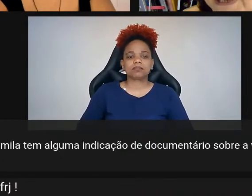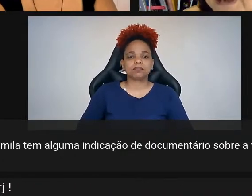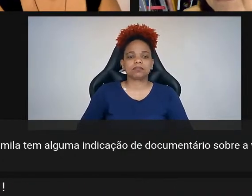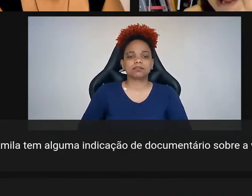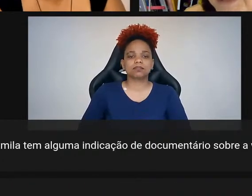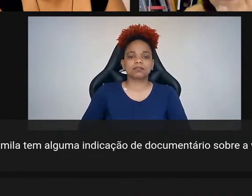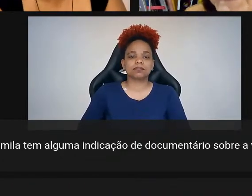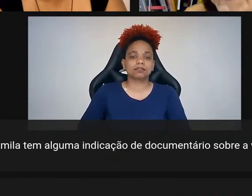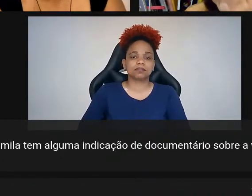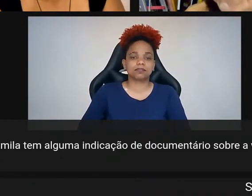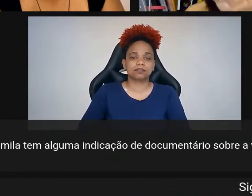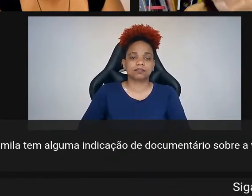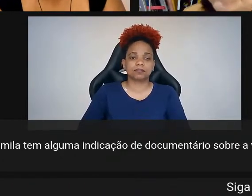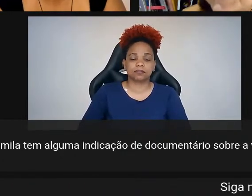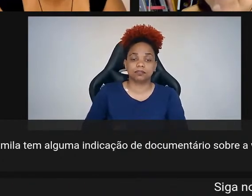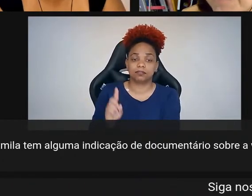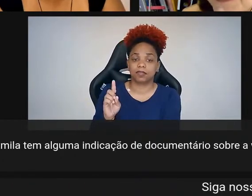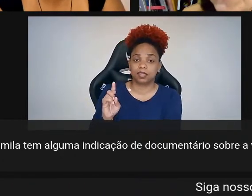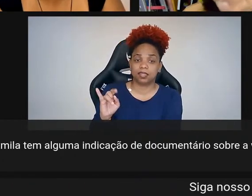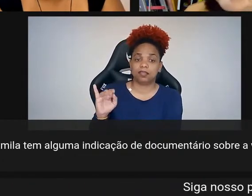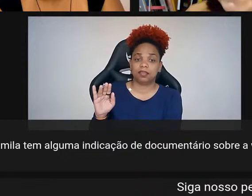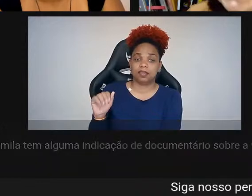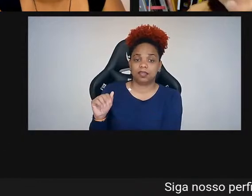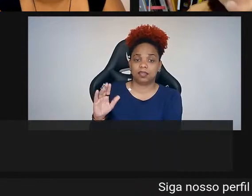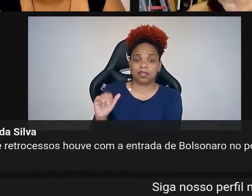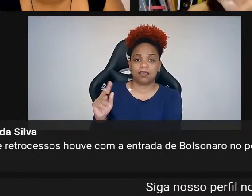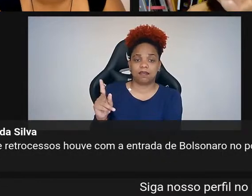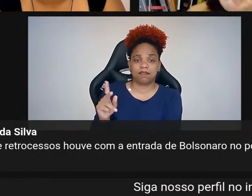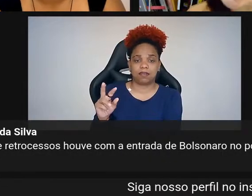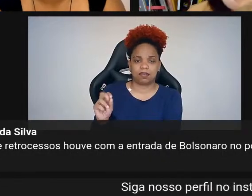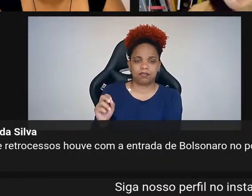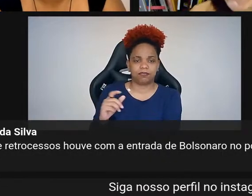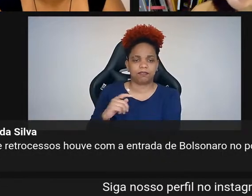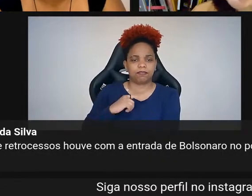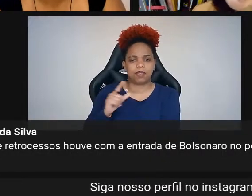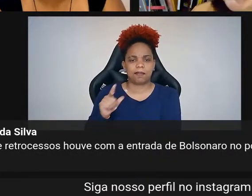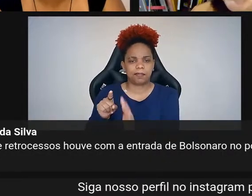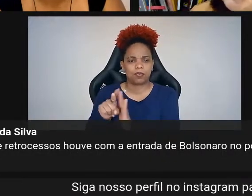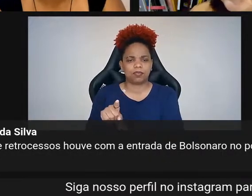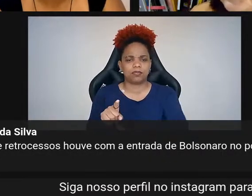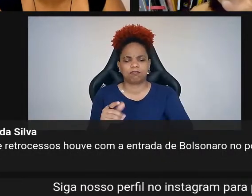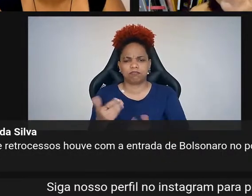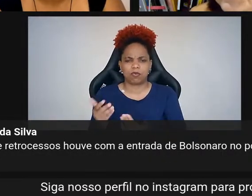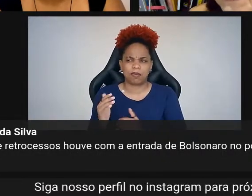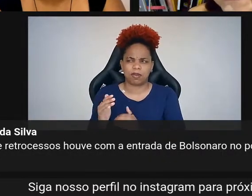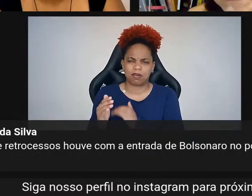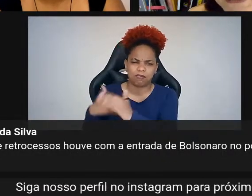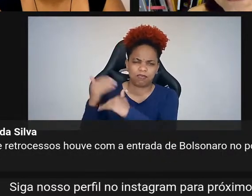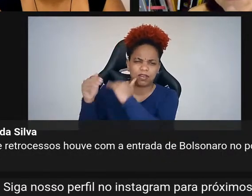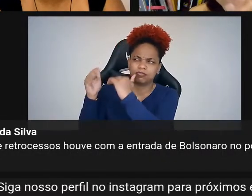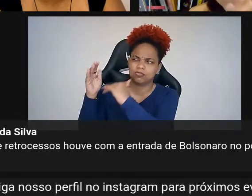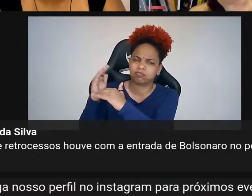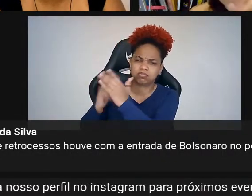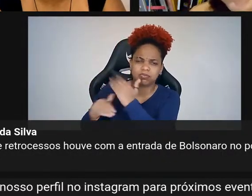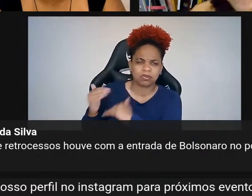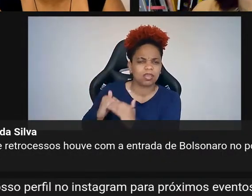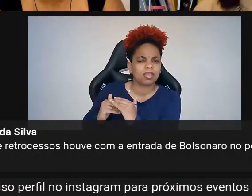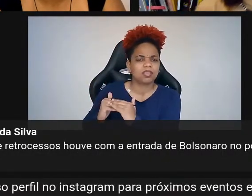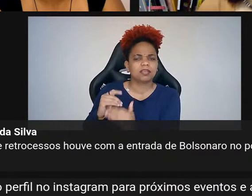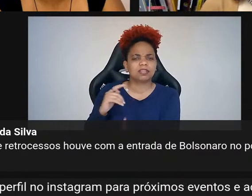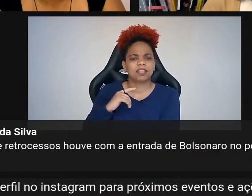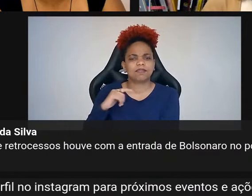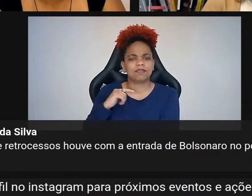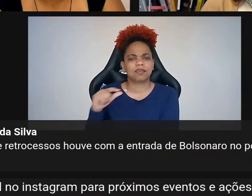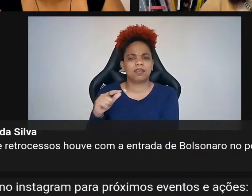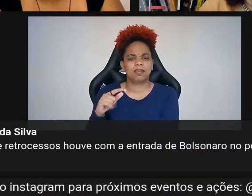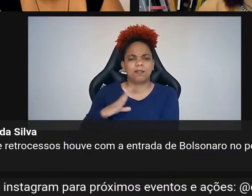A Diana Carvalho da Silva. Quais avanços e retrocessos houve com a entrada de Bolsonaro